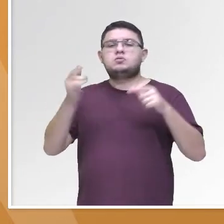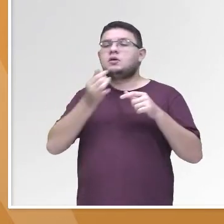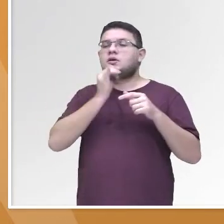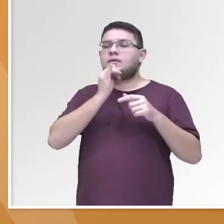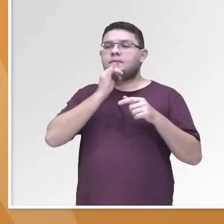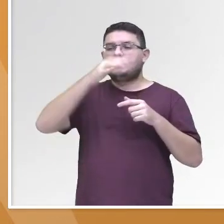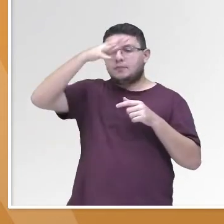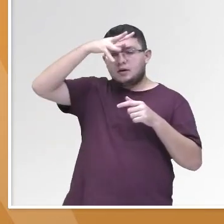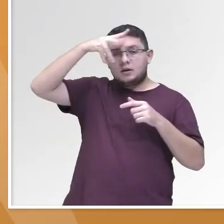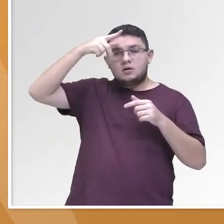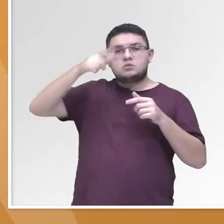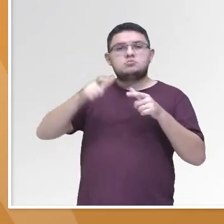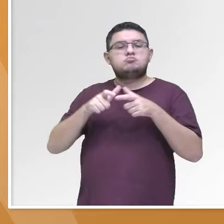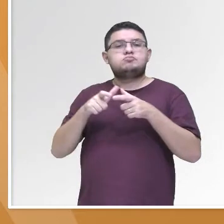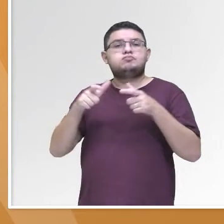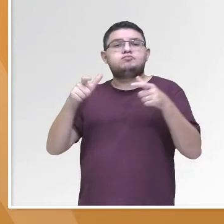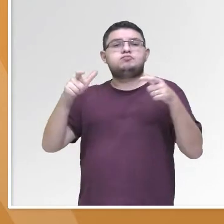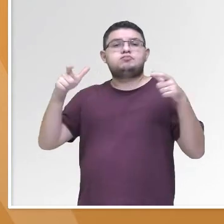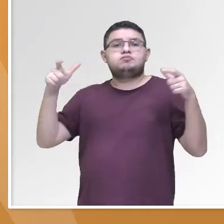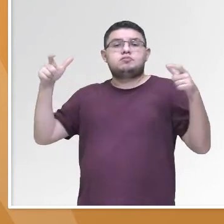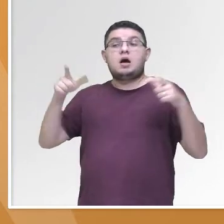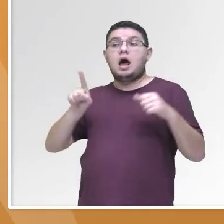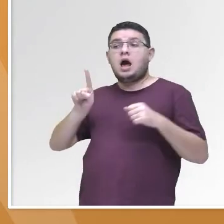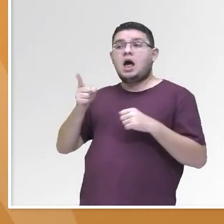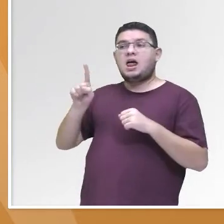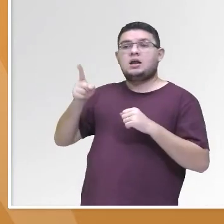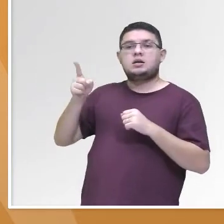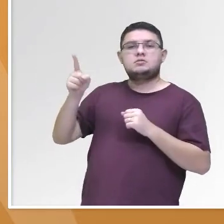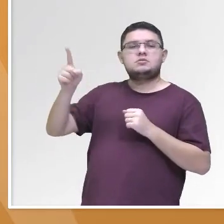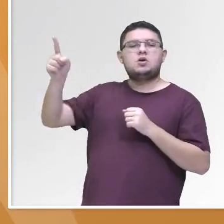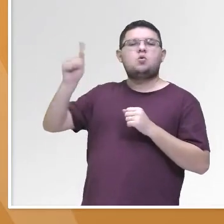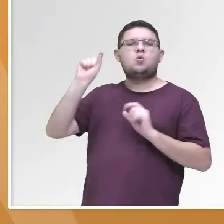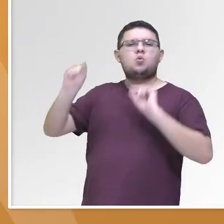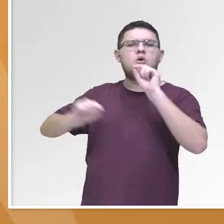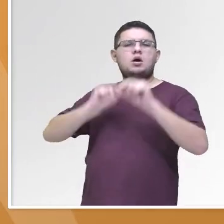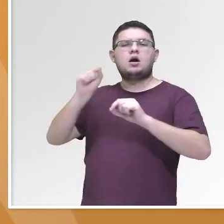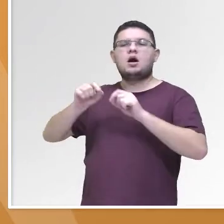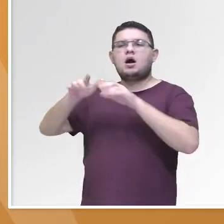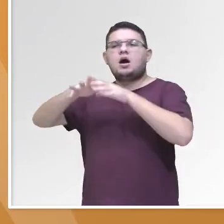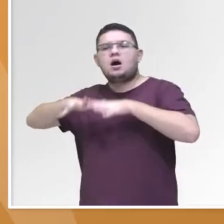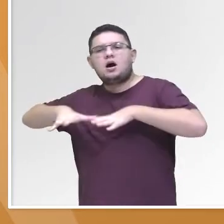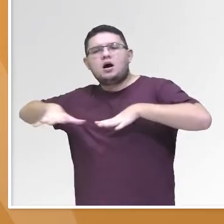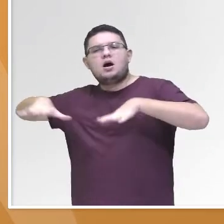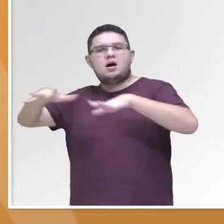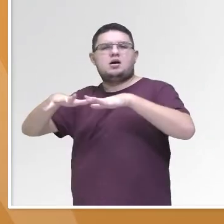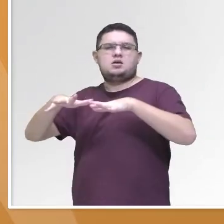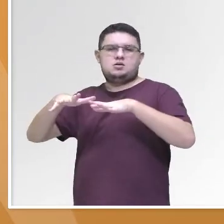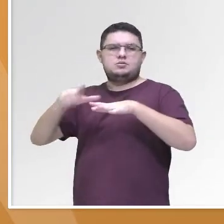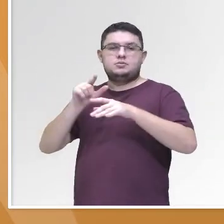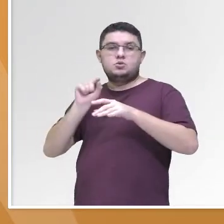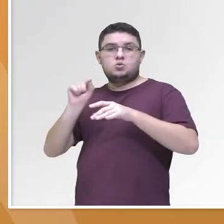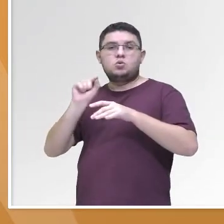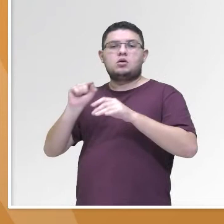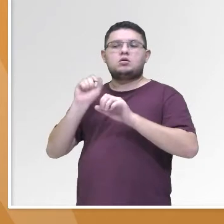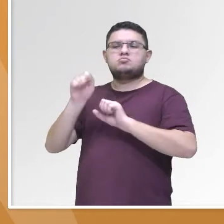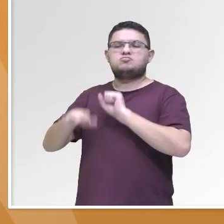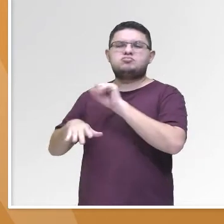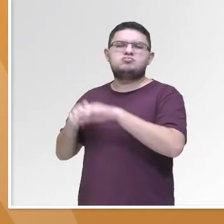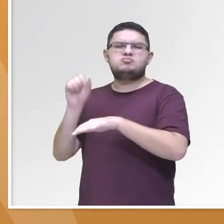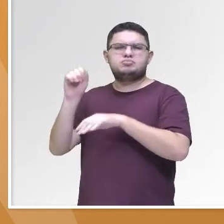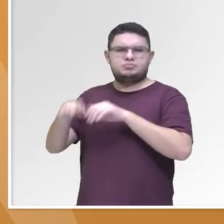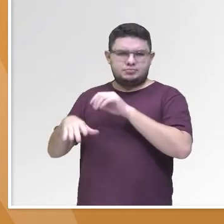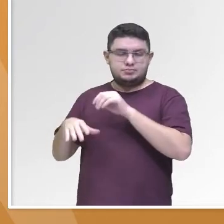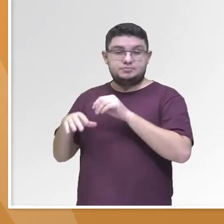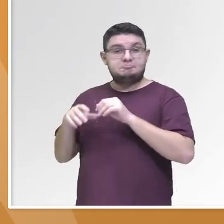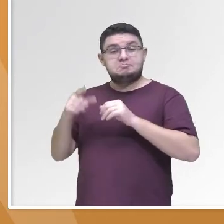direção ali a essa área, né? Onde é, na verdade, despejado o lixo aqui na cidade de Manaus, que inclusive já era para ter